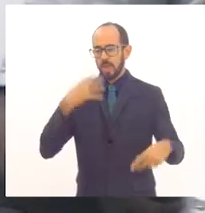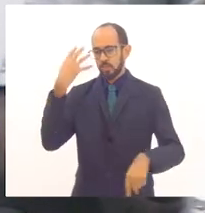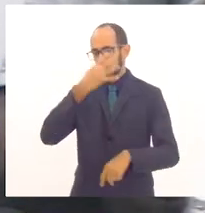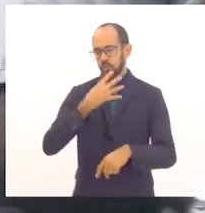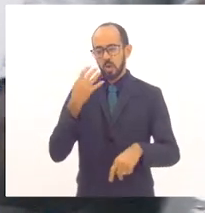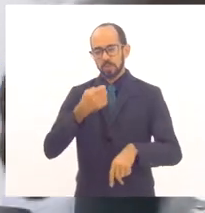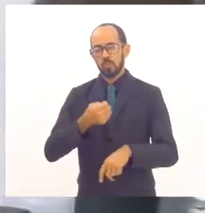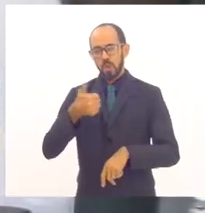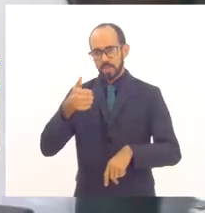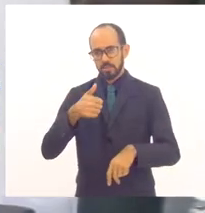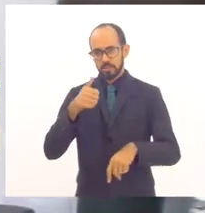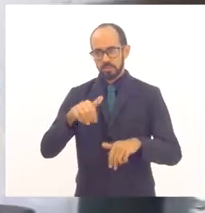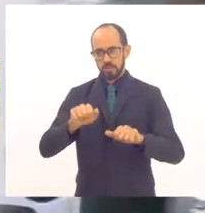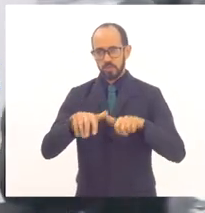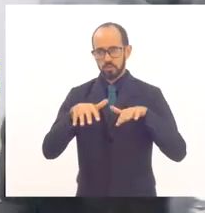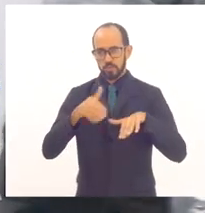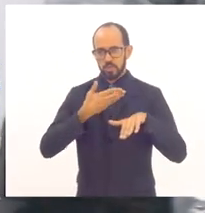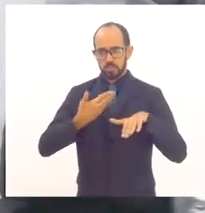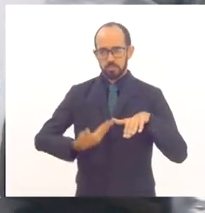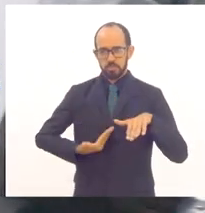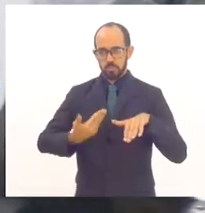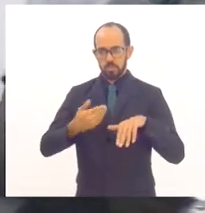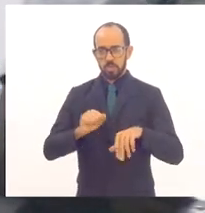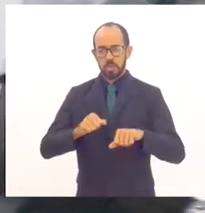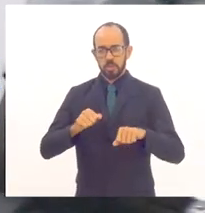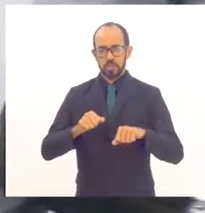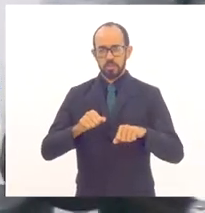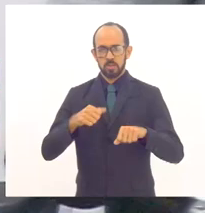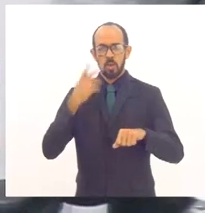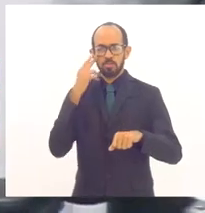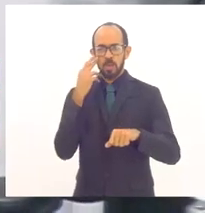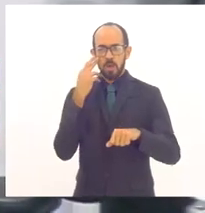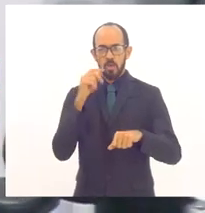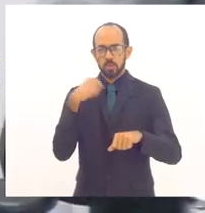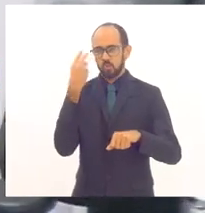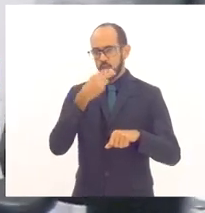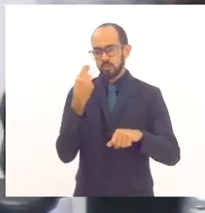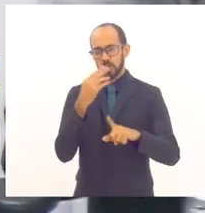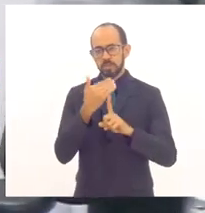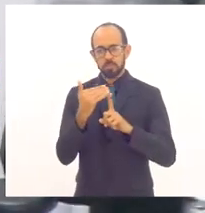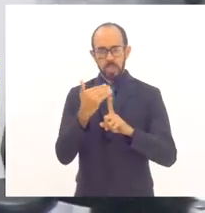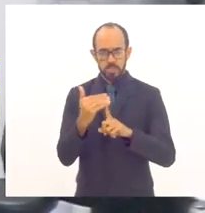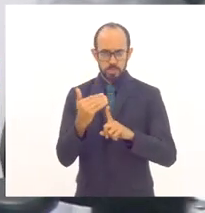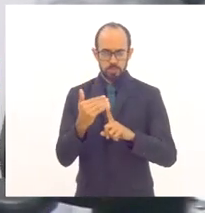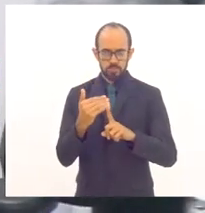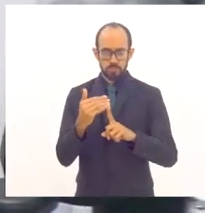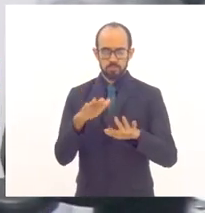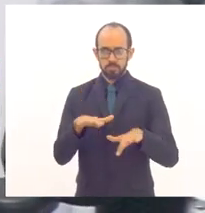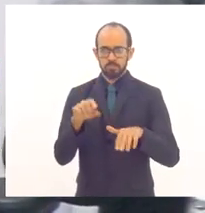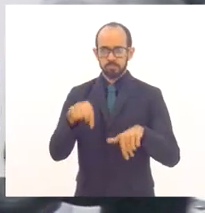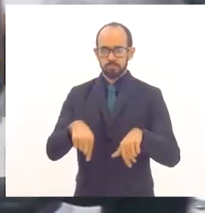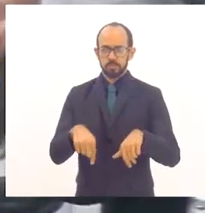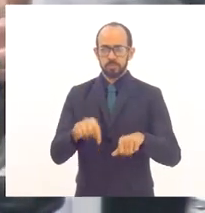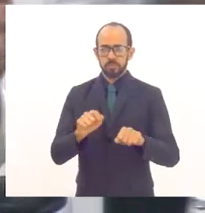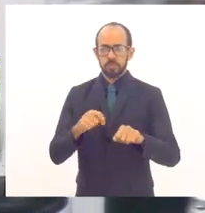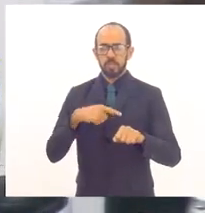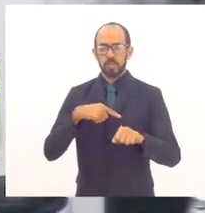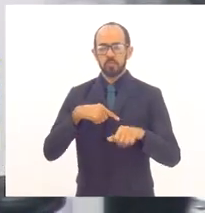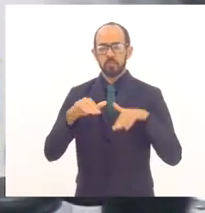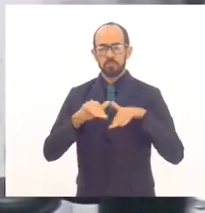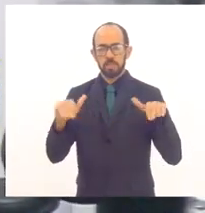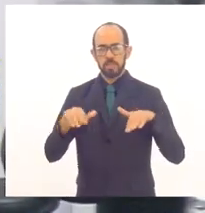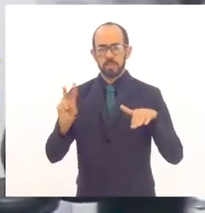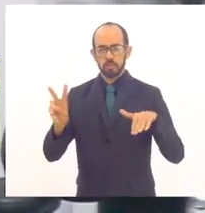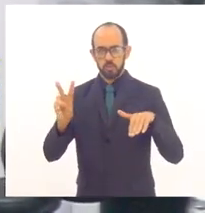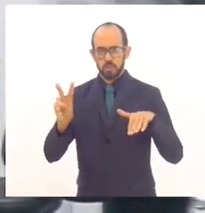4 horas de audiência. Normalmente as nossas audiências demoram 2 horas e meia. Mas nessa teve 2 mesas